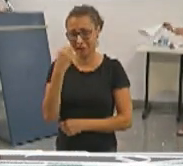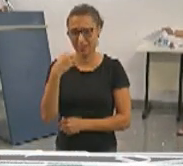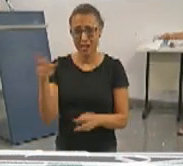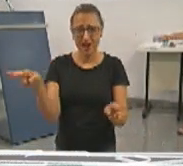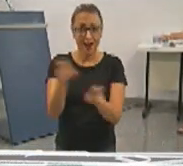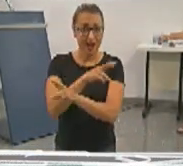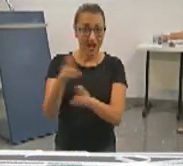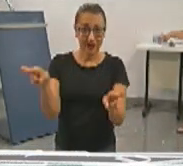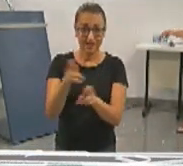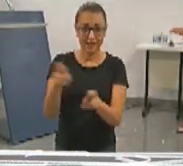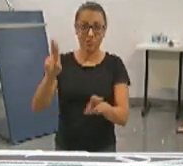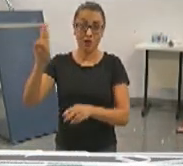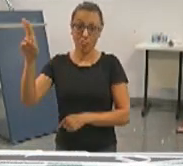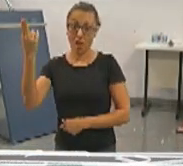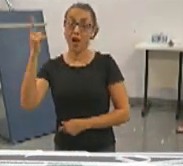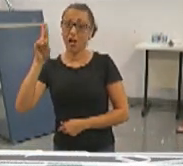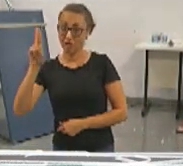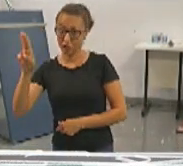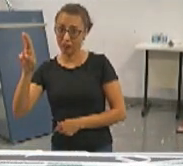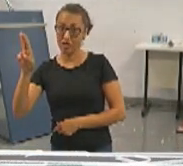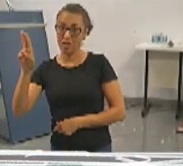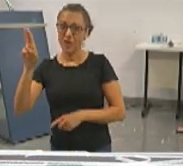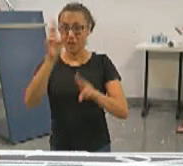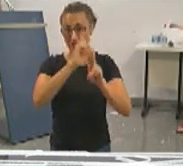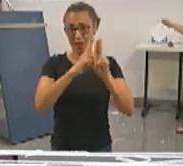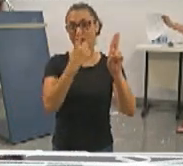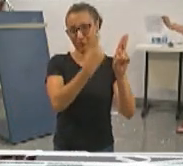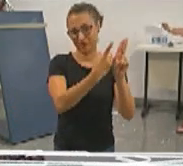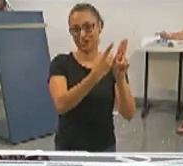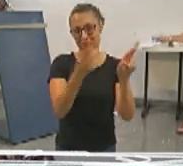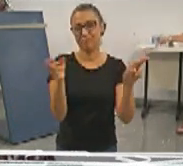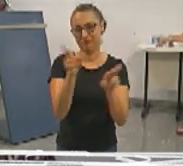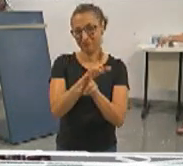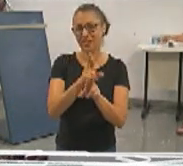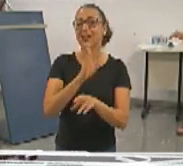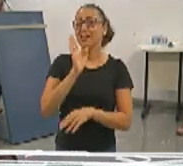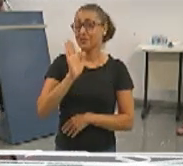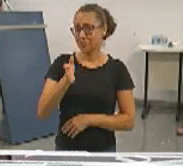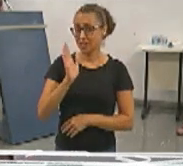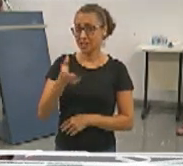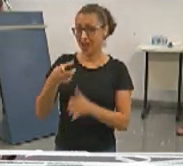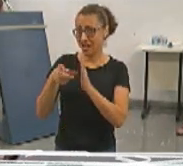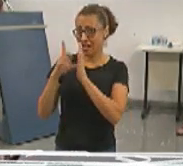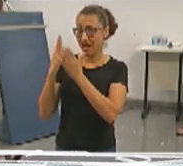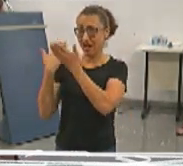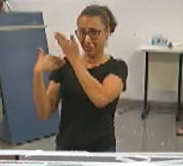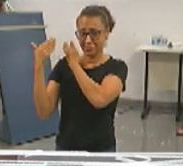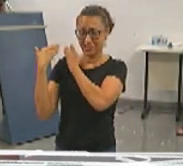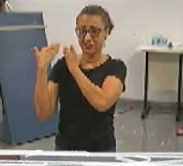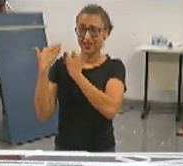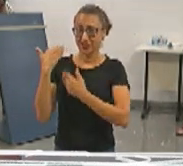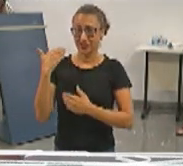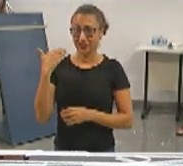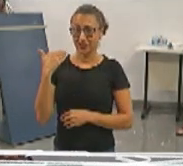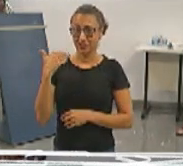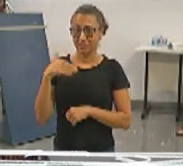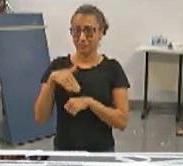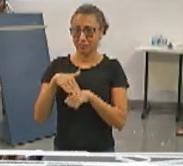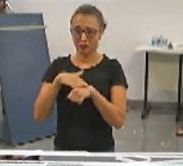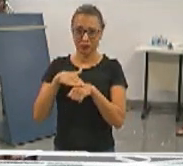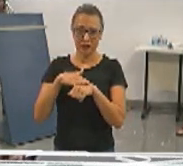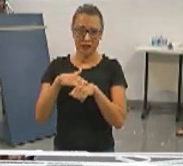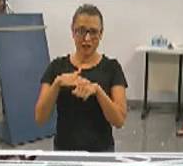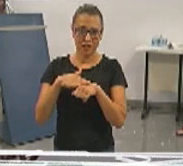entre o HU e a universidade. Nós já tivemos, em falas anteriores aqui, como